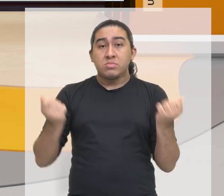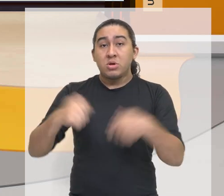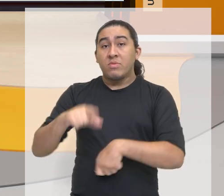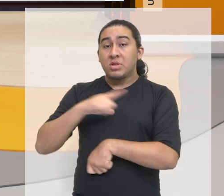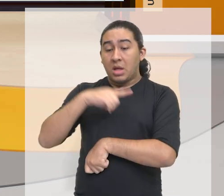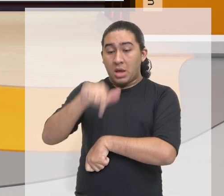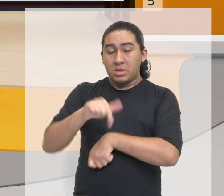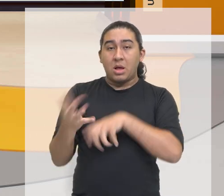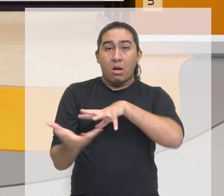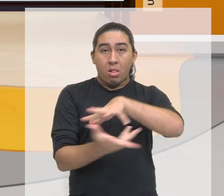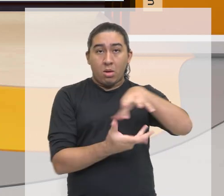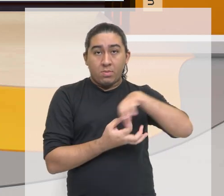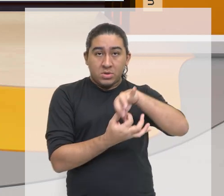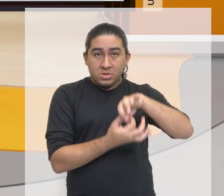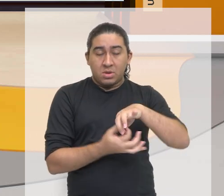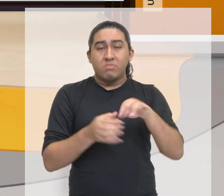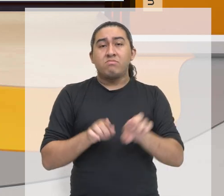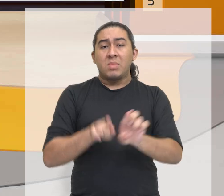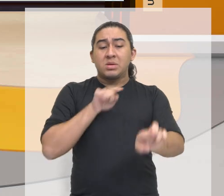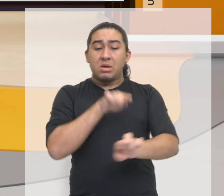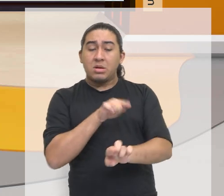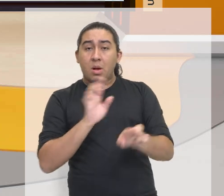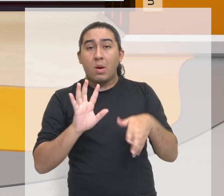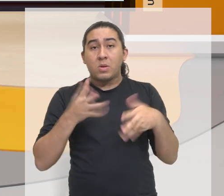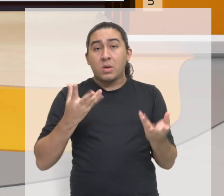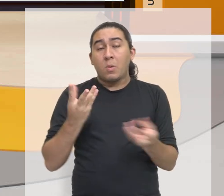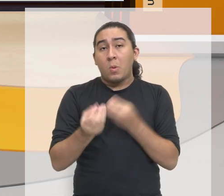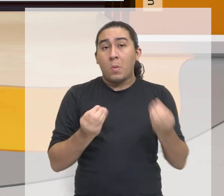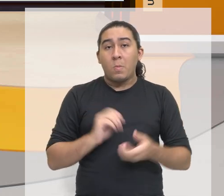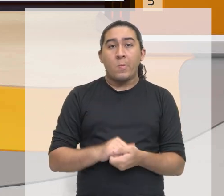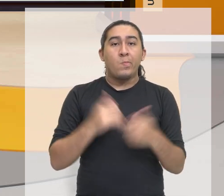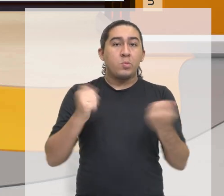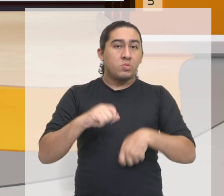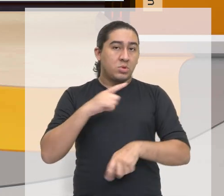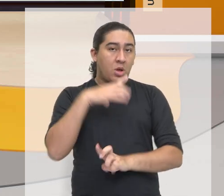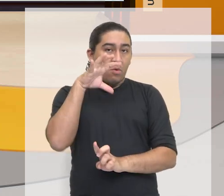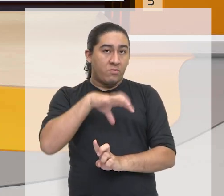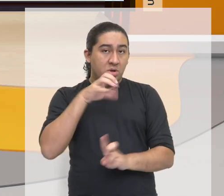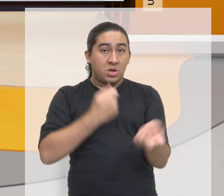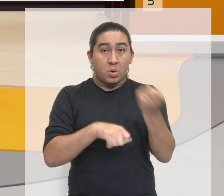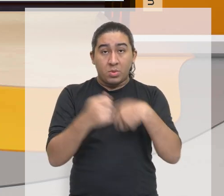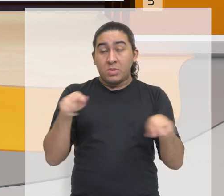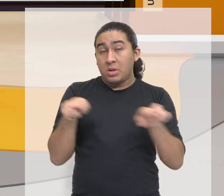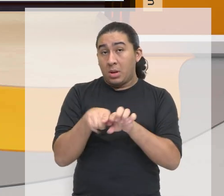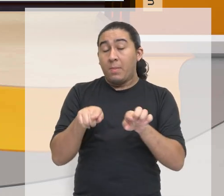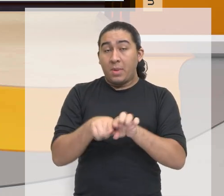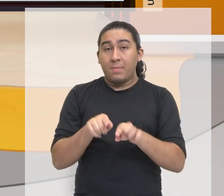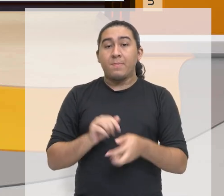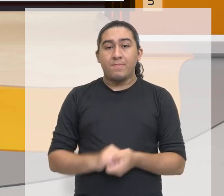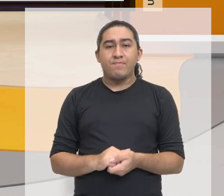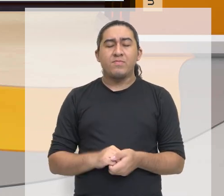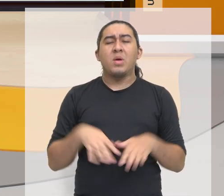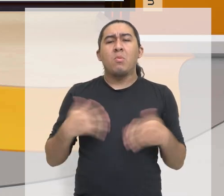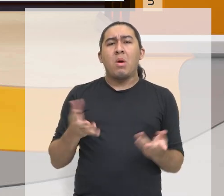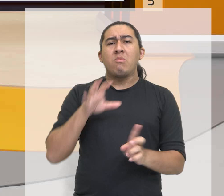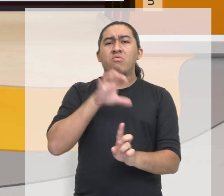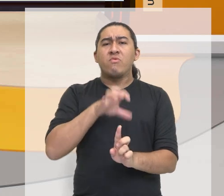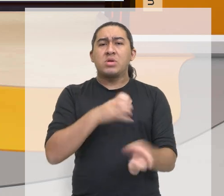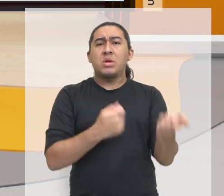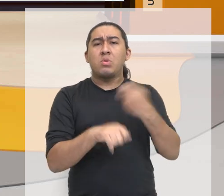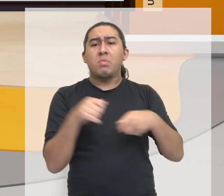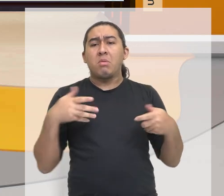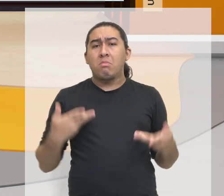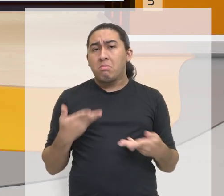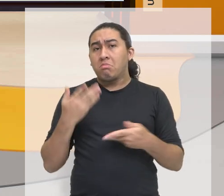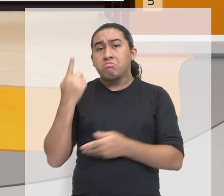da globalização. E essa globalização, ela traz um impacto econômico. Olha só. Que impacto econômico seria